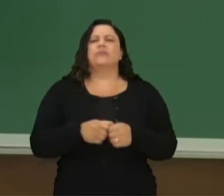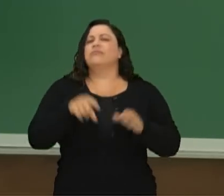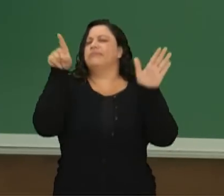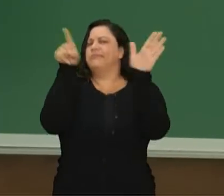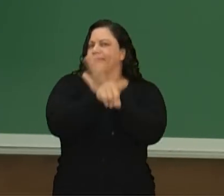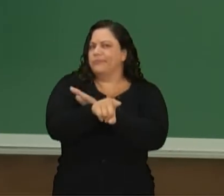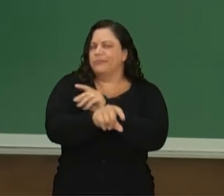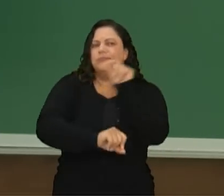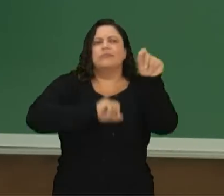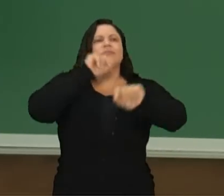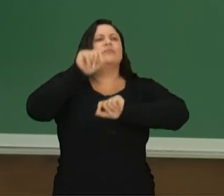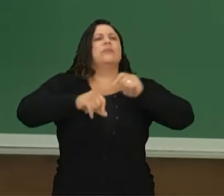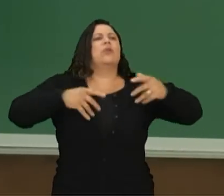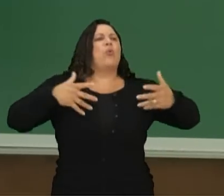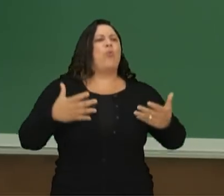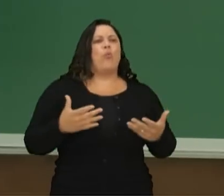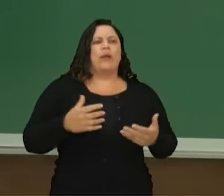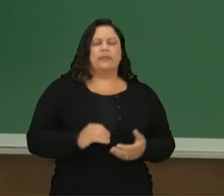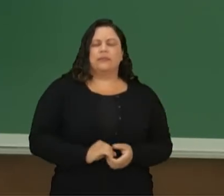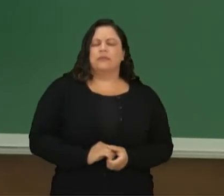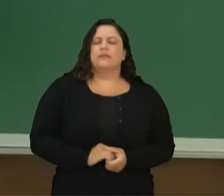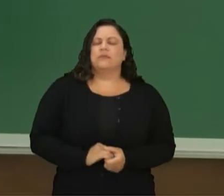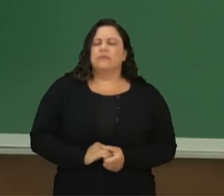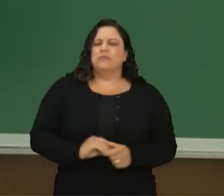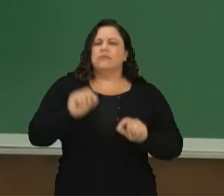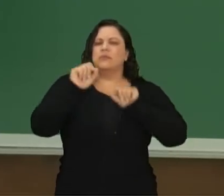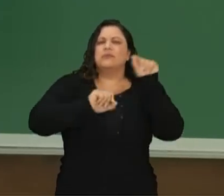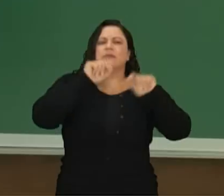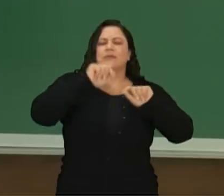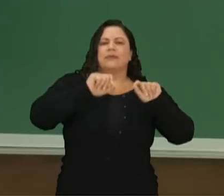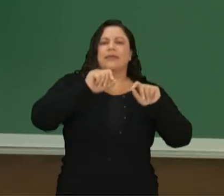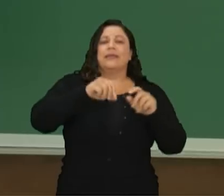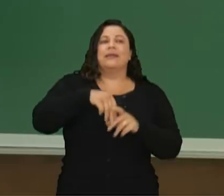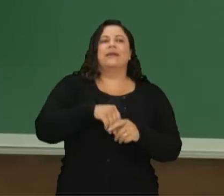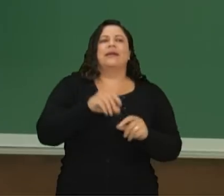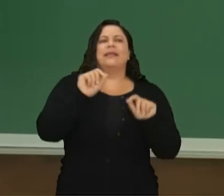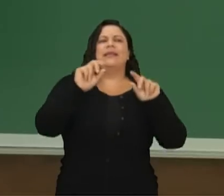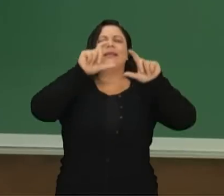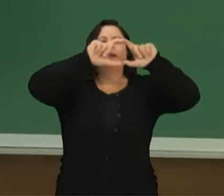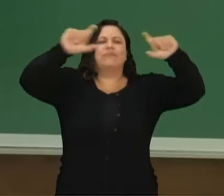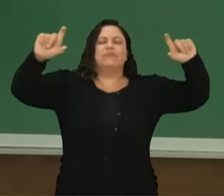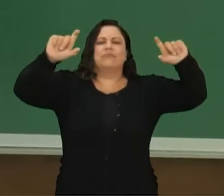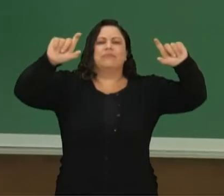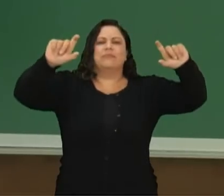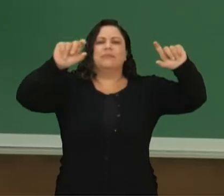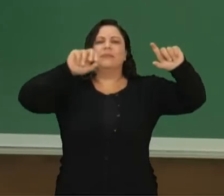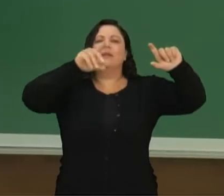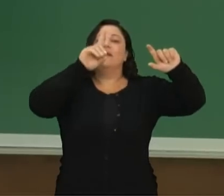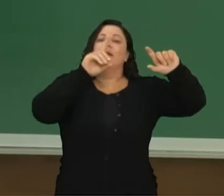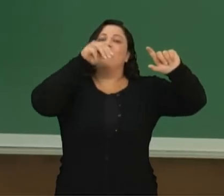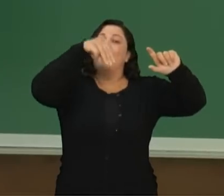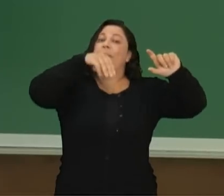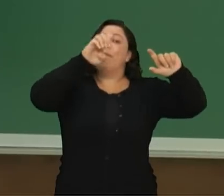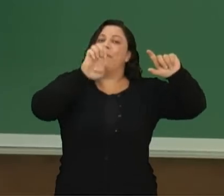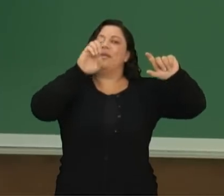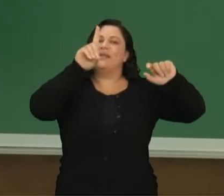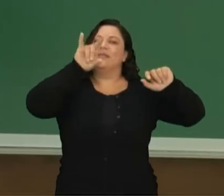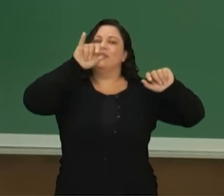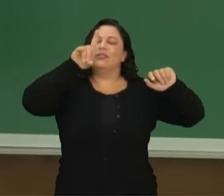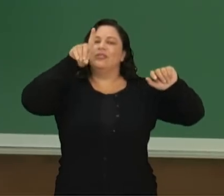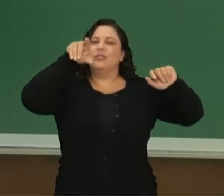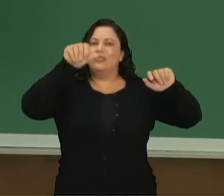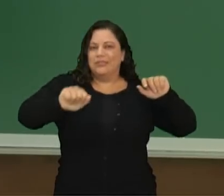quiz. Quais são as medidas de tendência central? A professora passou na